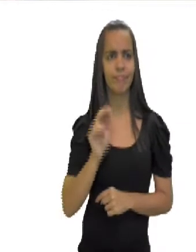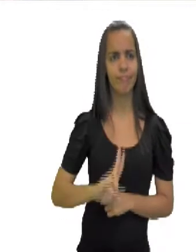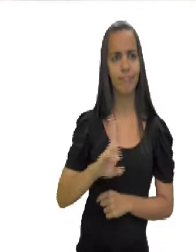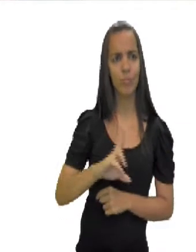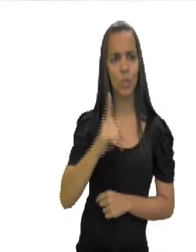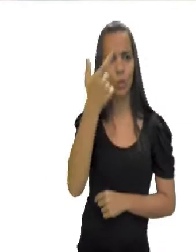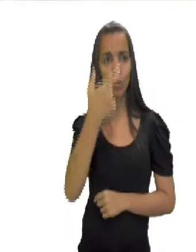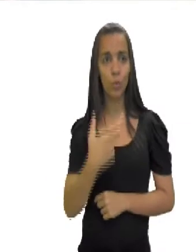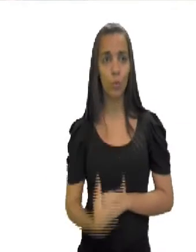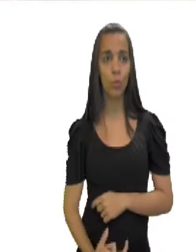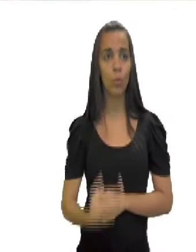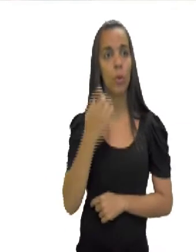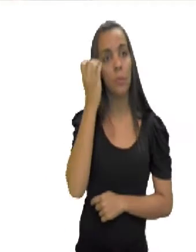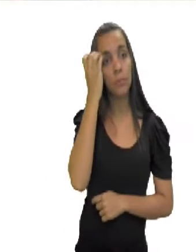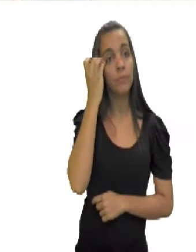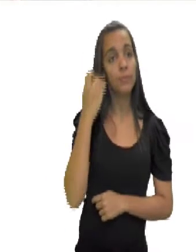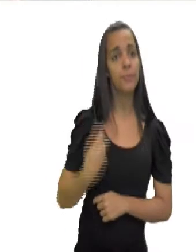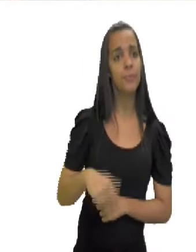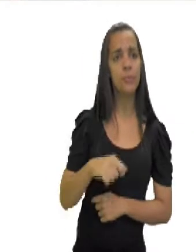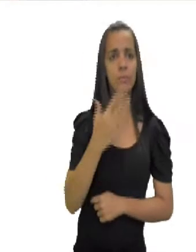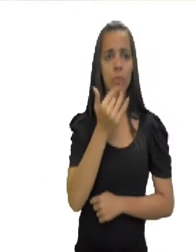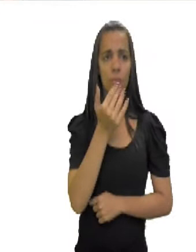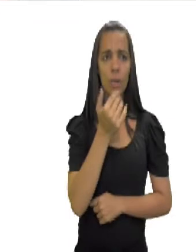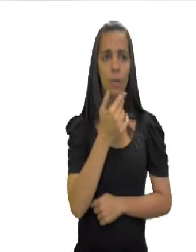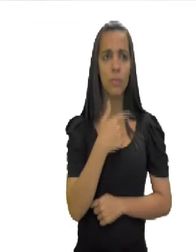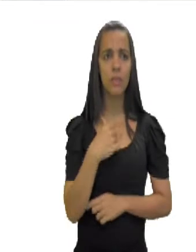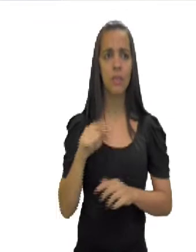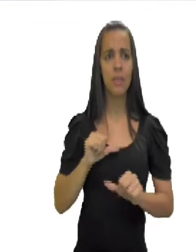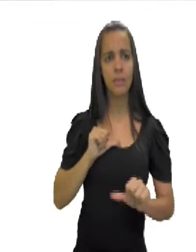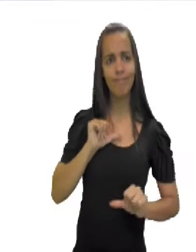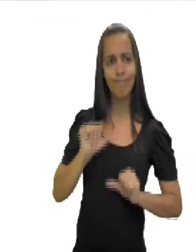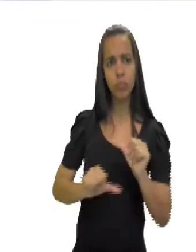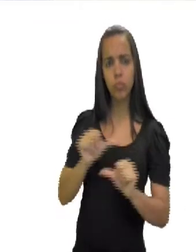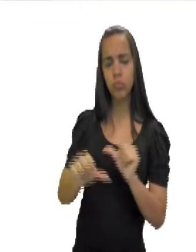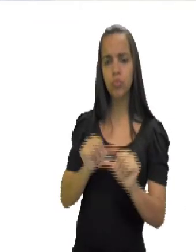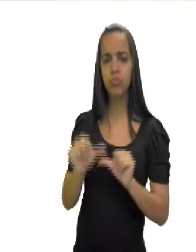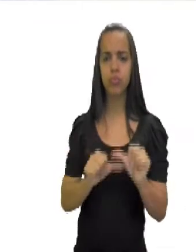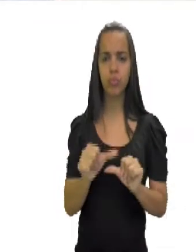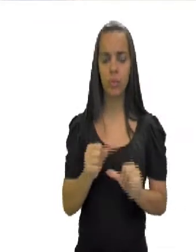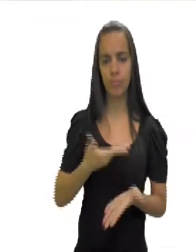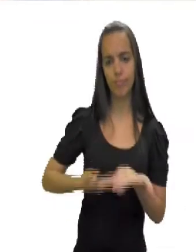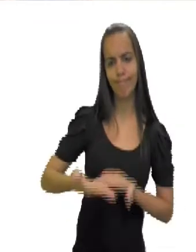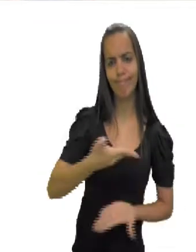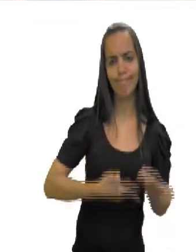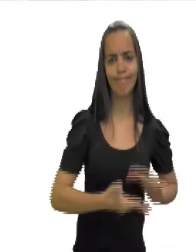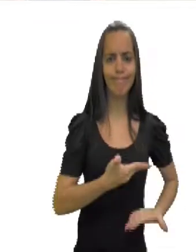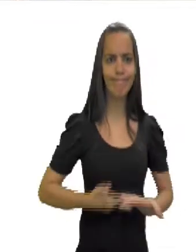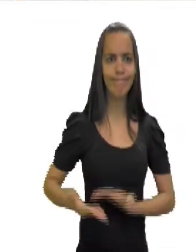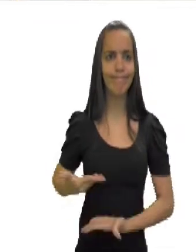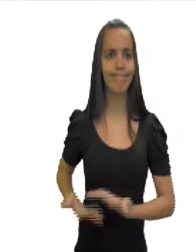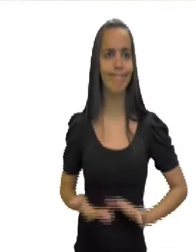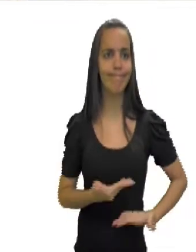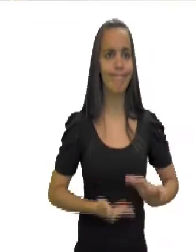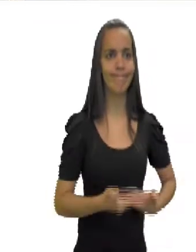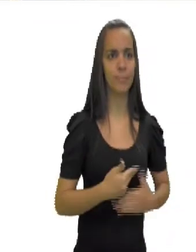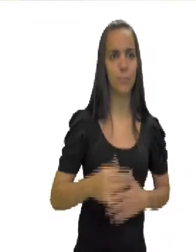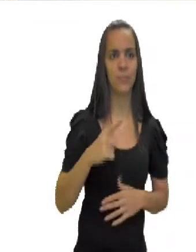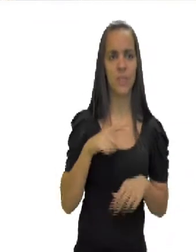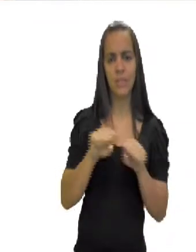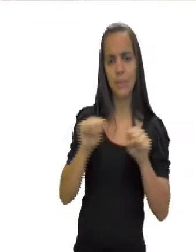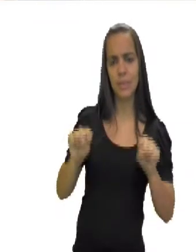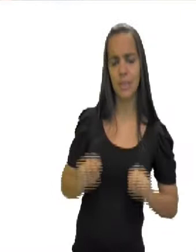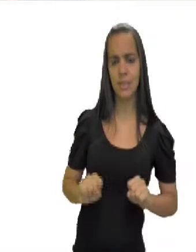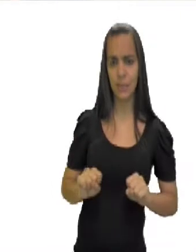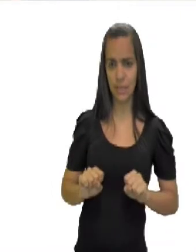é preciso que os alimentos passem por transformações ao serem interagidos. A função